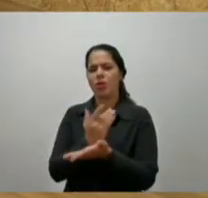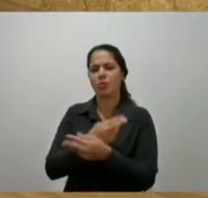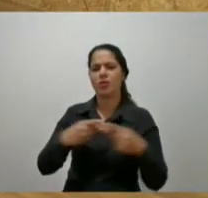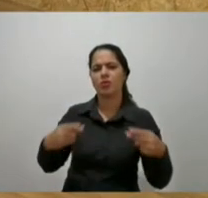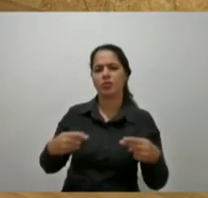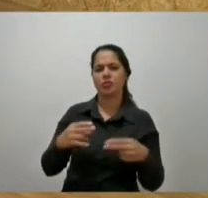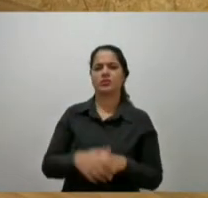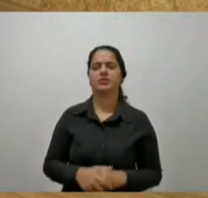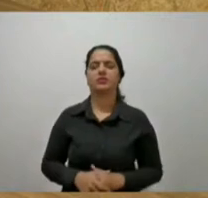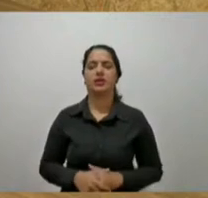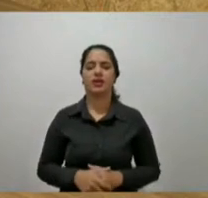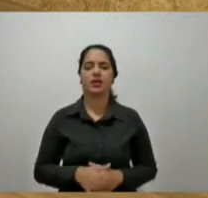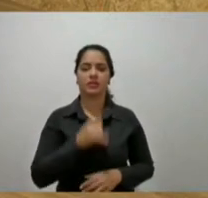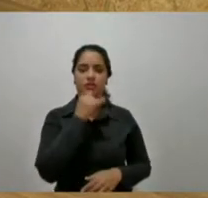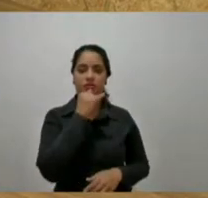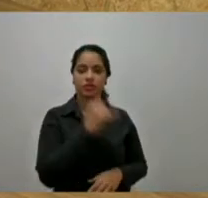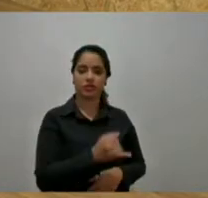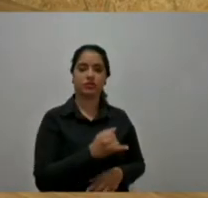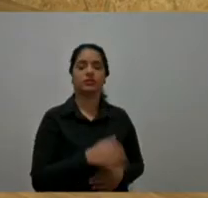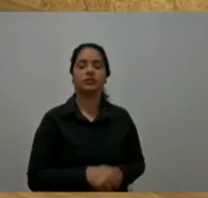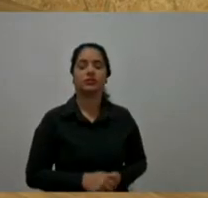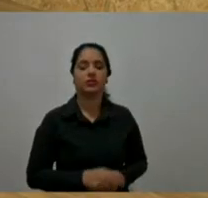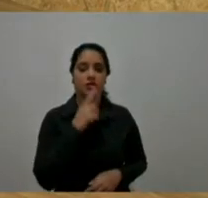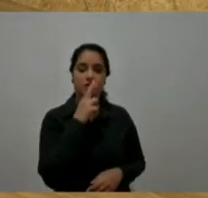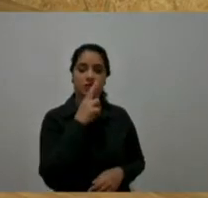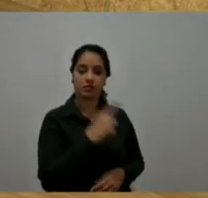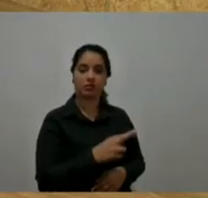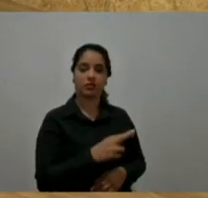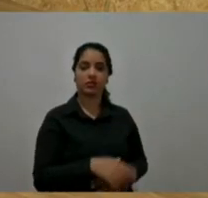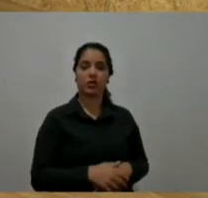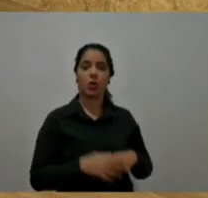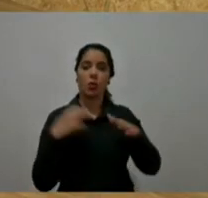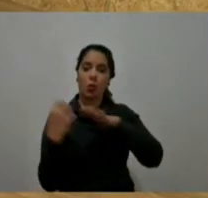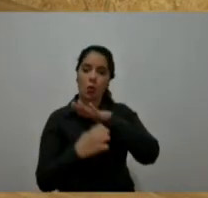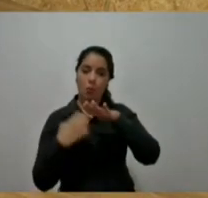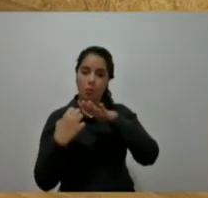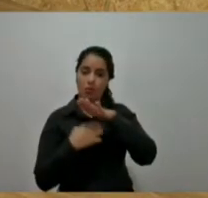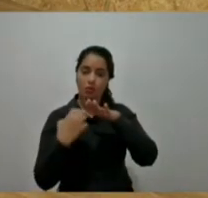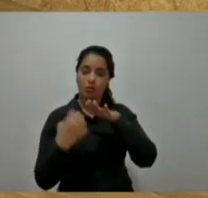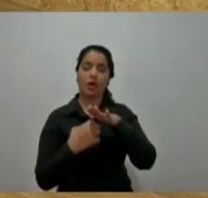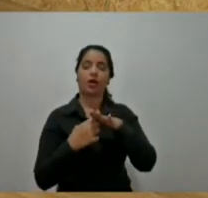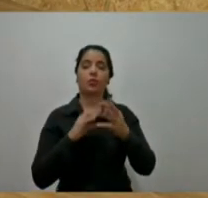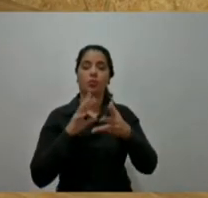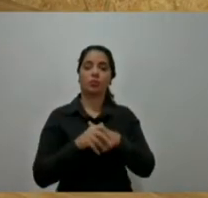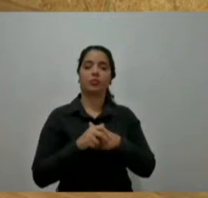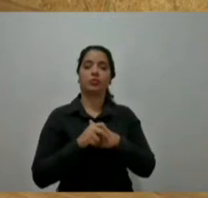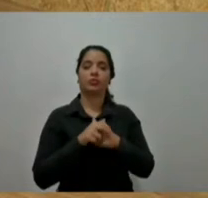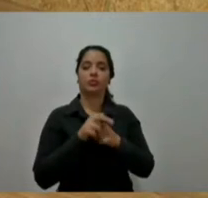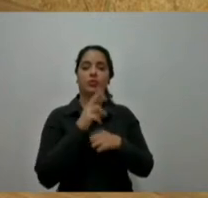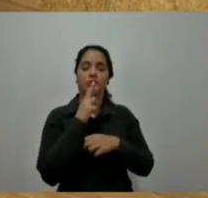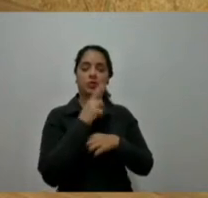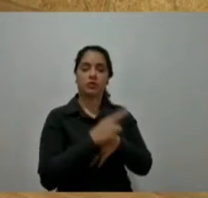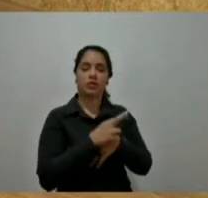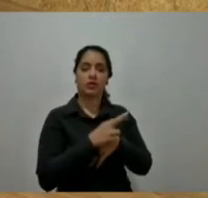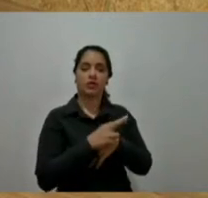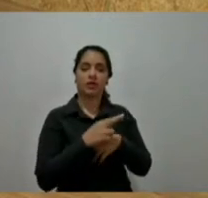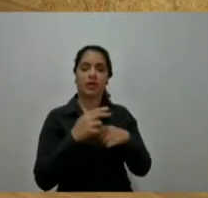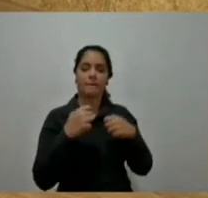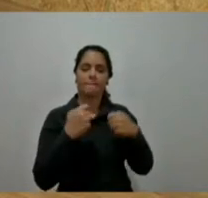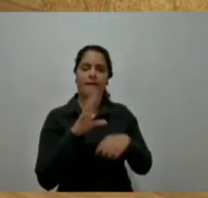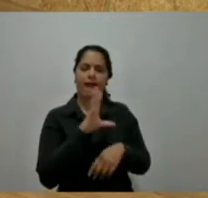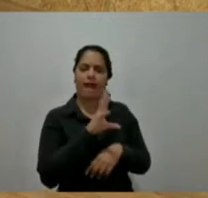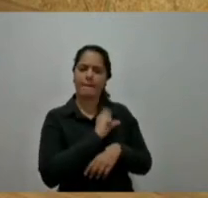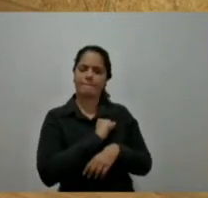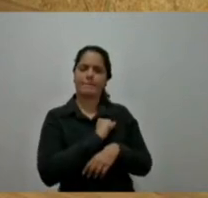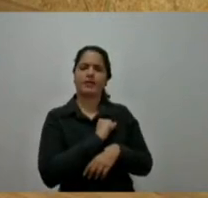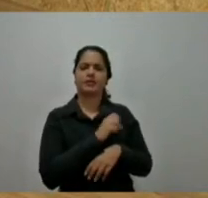do mundo, esse meu amigo também é um dos maiores empresários do mundo hoje em dia, mas assim, o Morita falou assim, olha, seja amado. Né? E aí esse meu